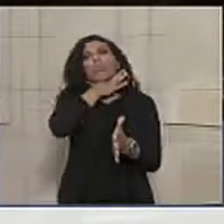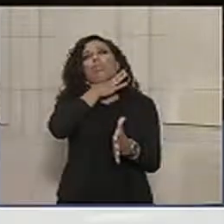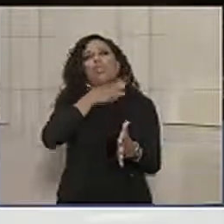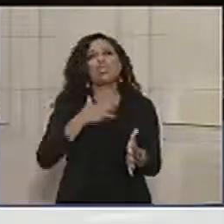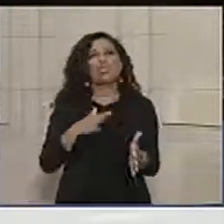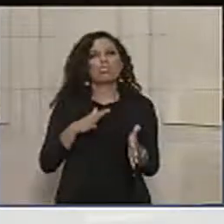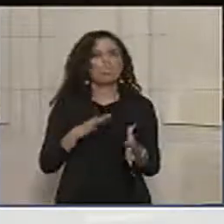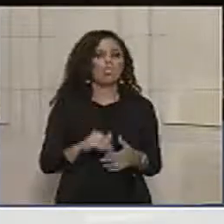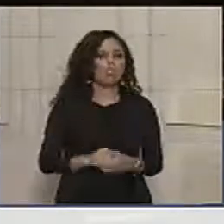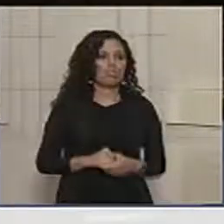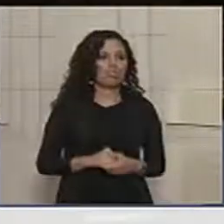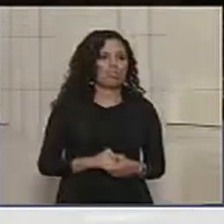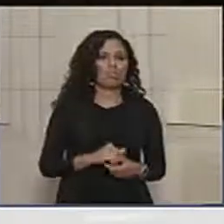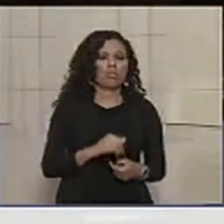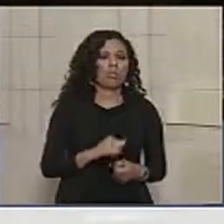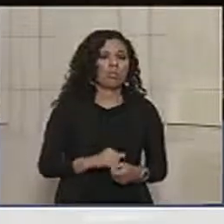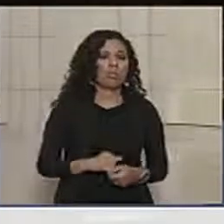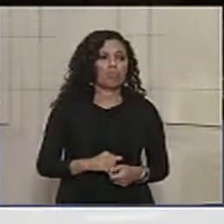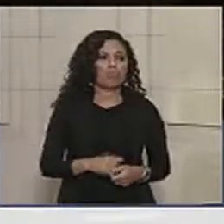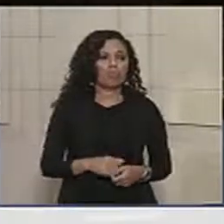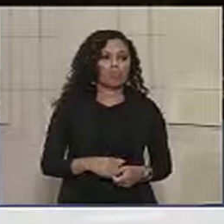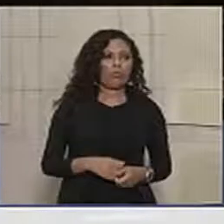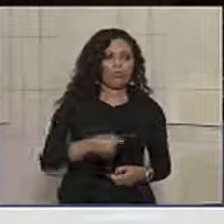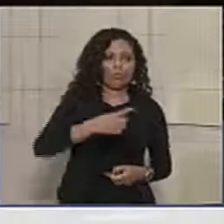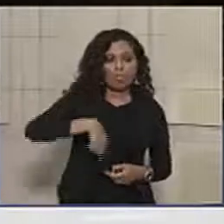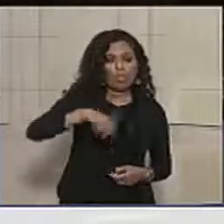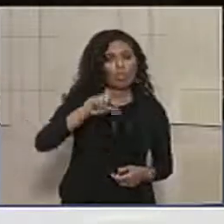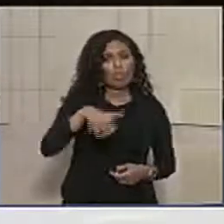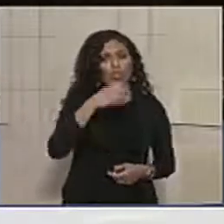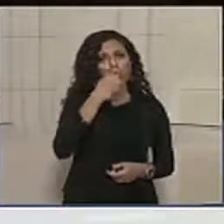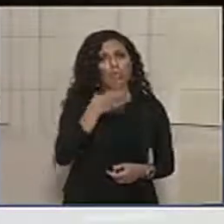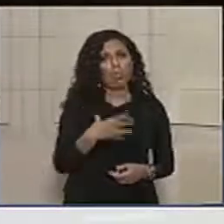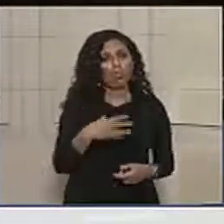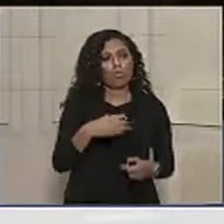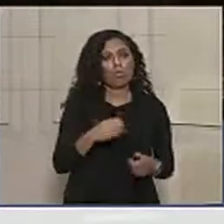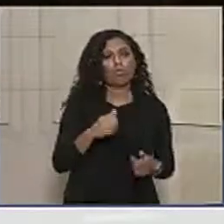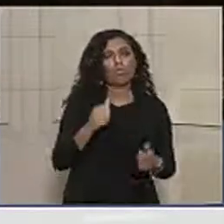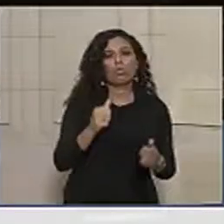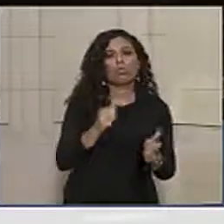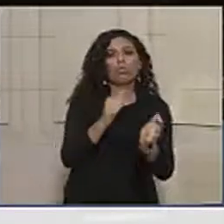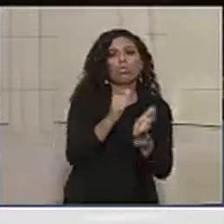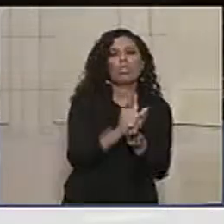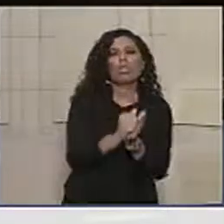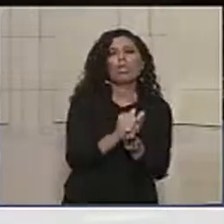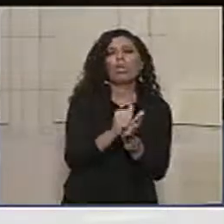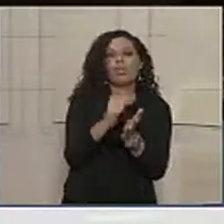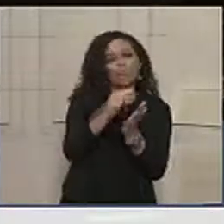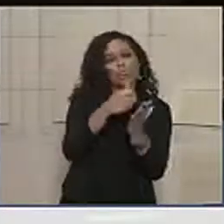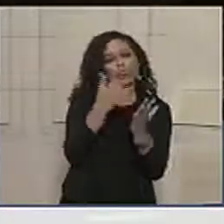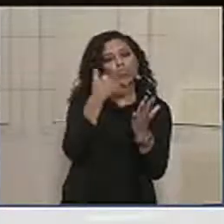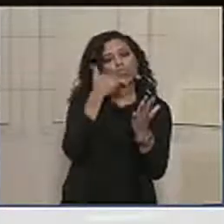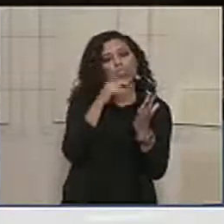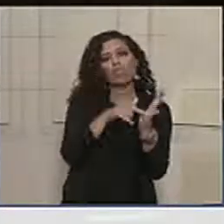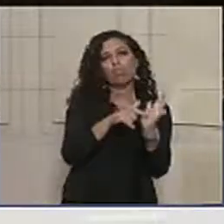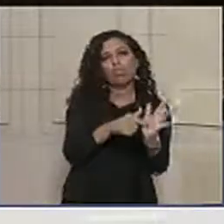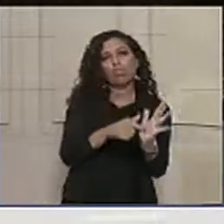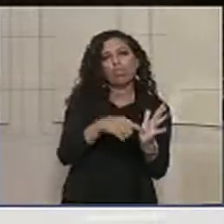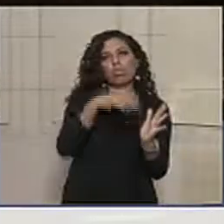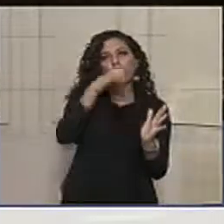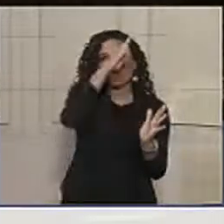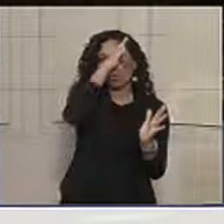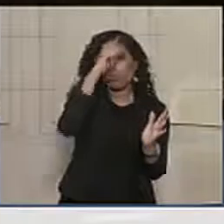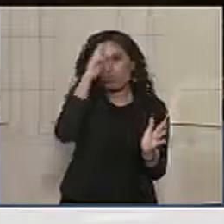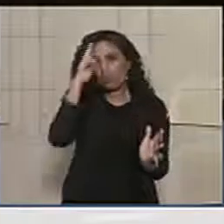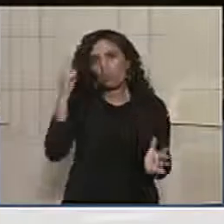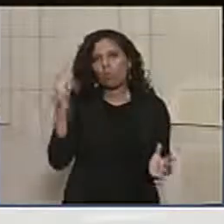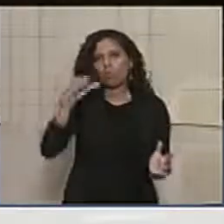estar desempregado. E isso é muito positivo. Os aplicativos como Uber tornaram esse transporte, além disso,